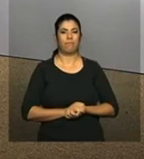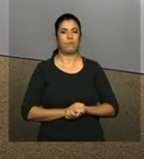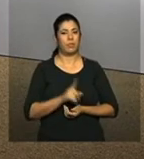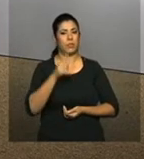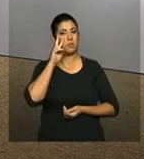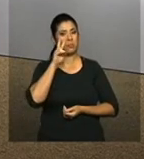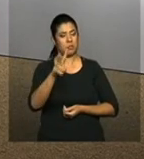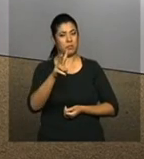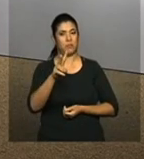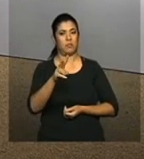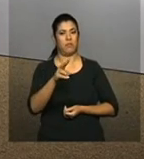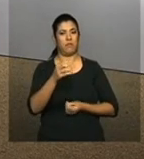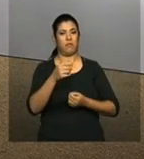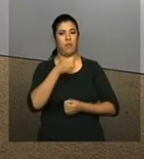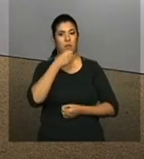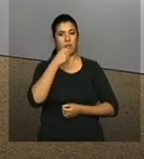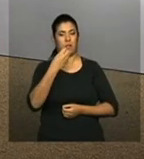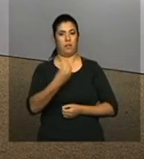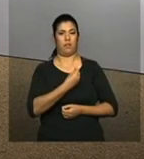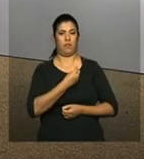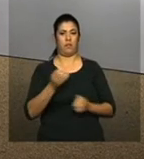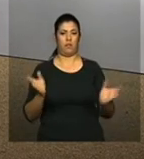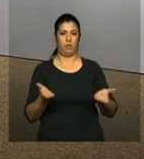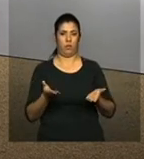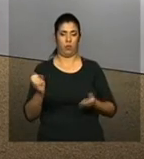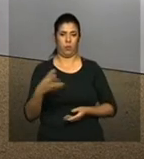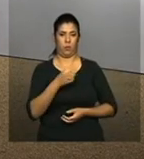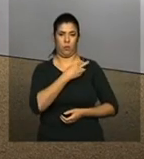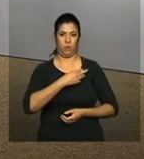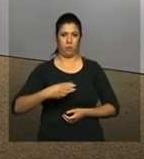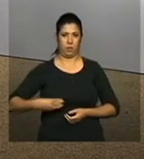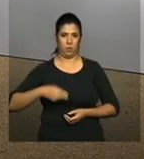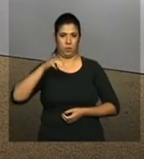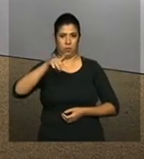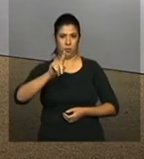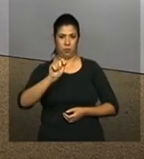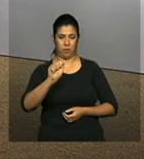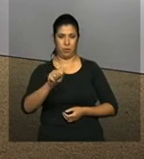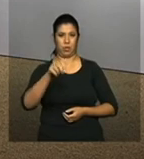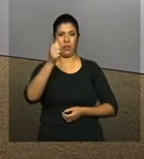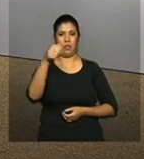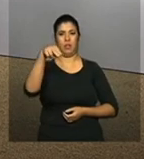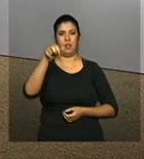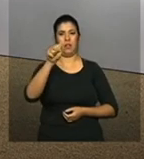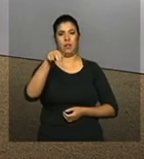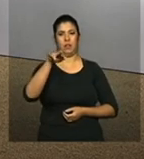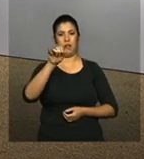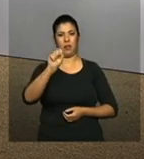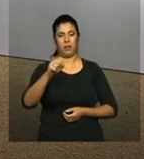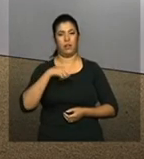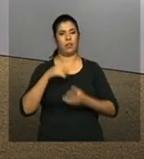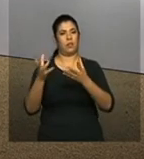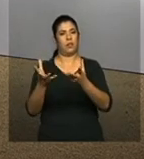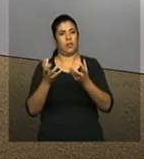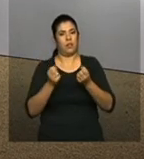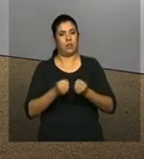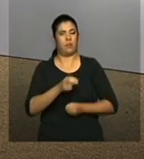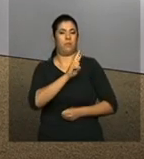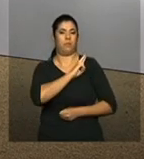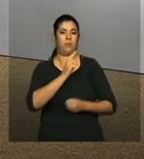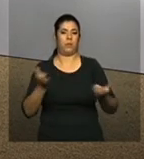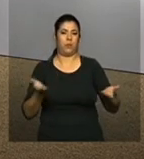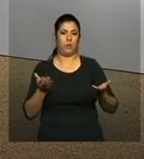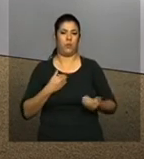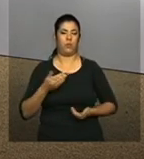Essa foi a entrevista ao vivo de Brasília do novo ministro do Desenvolvimento Agrário, Patrus Ananias. Ele recebeu o cargo hoje